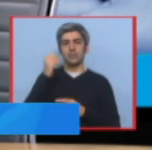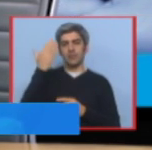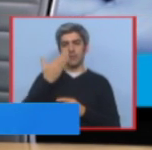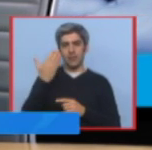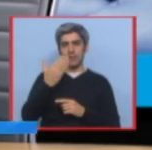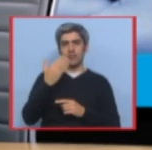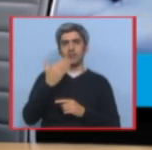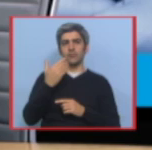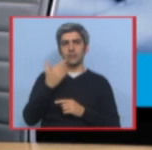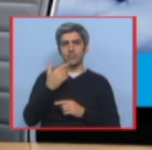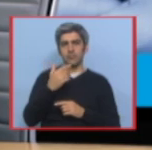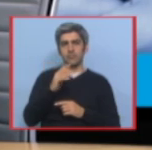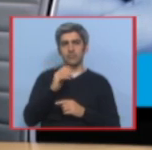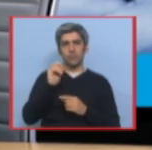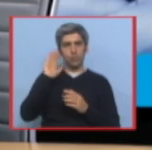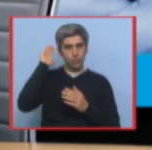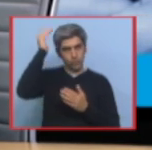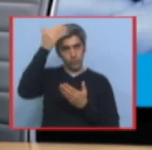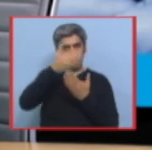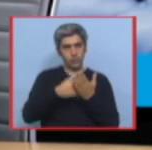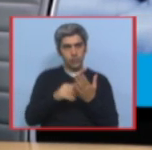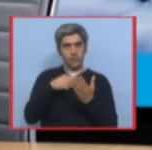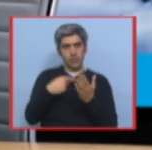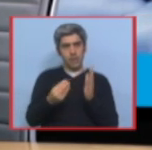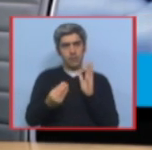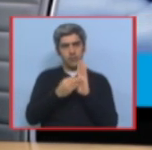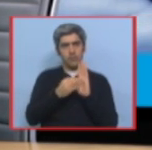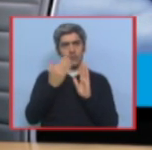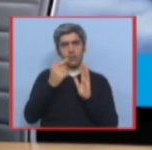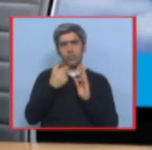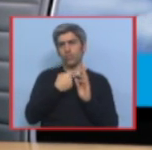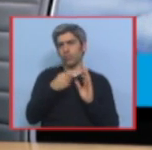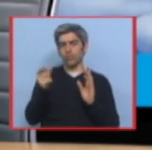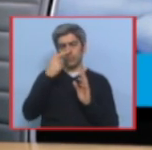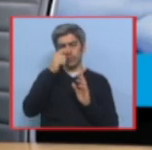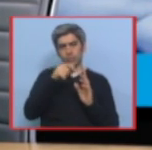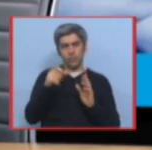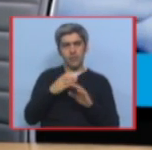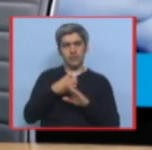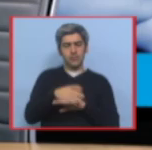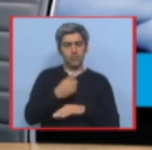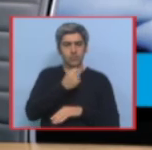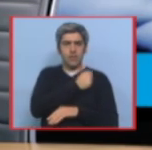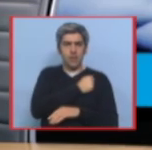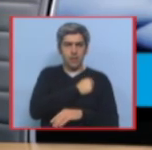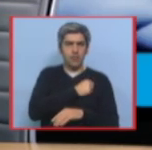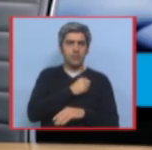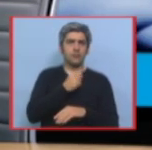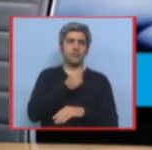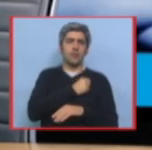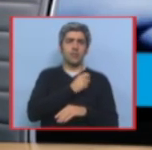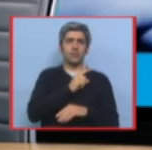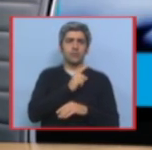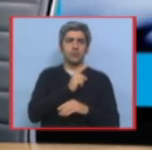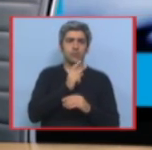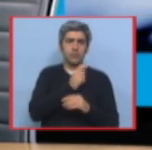direito que é constitucional, que é um direito de toda a gente, de ter acesso a uma casa, de ter uma casa, não só